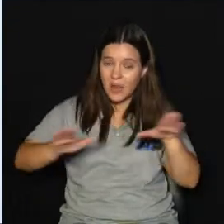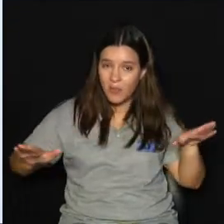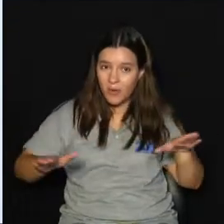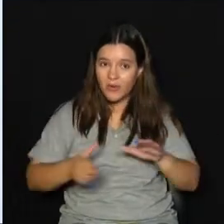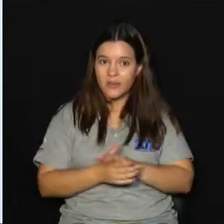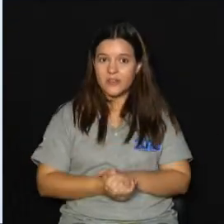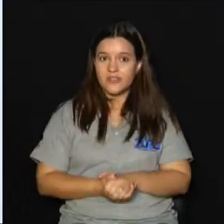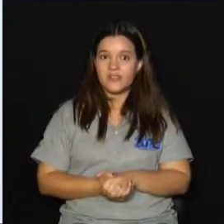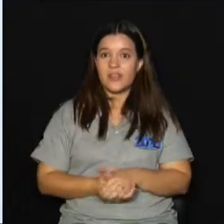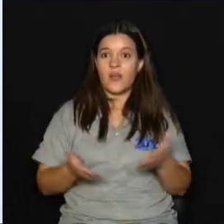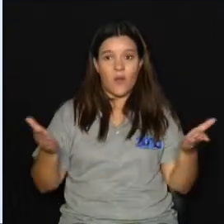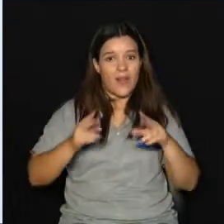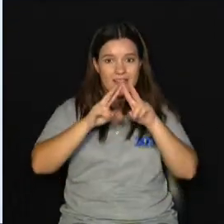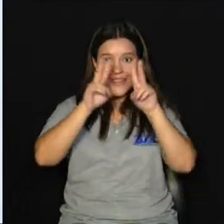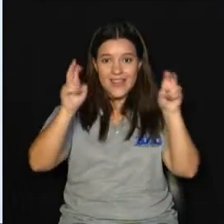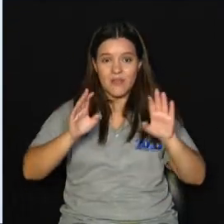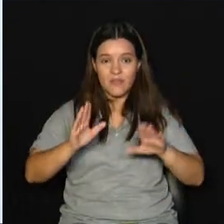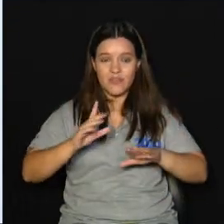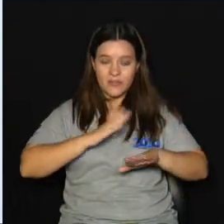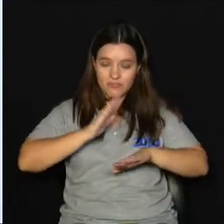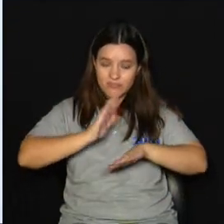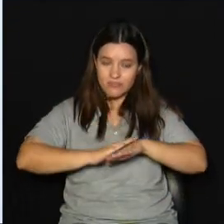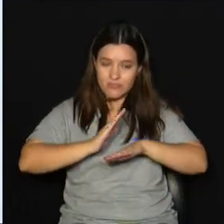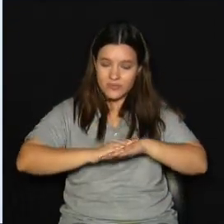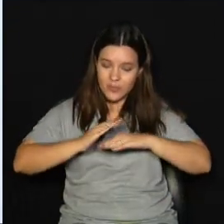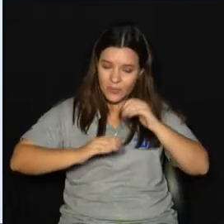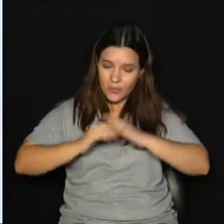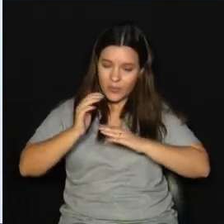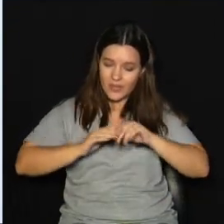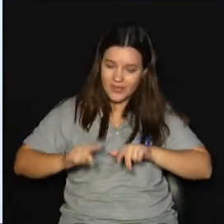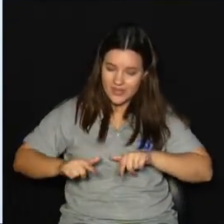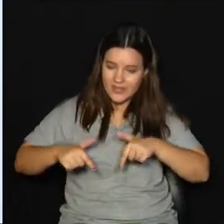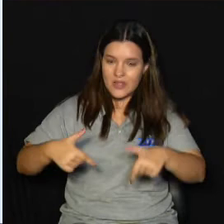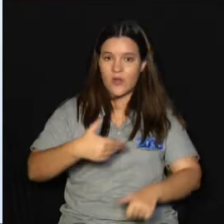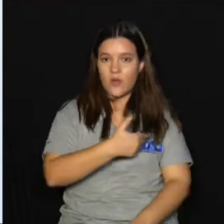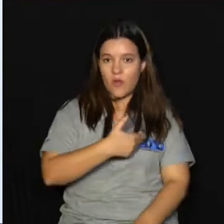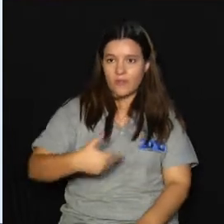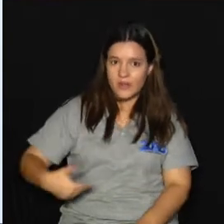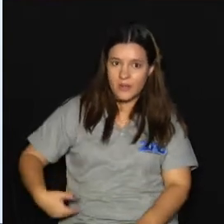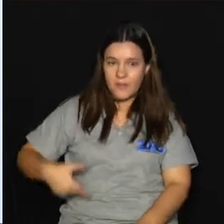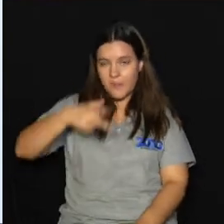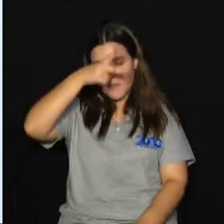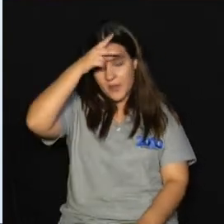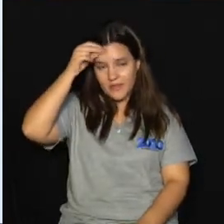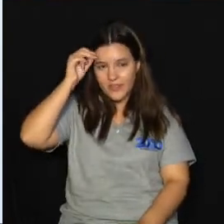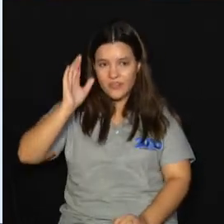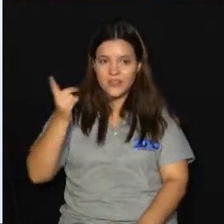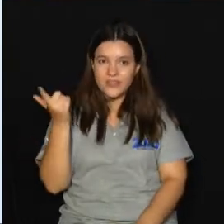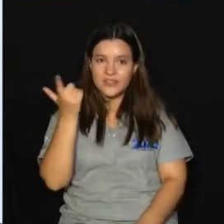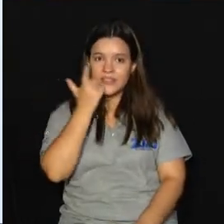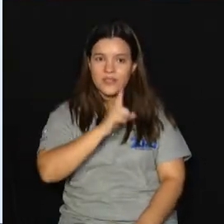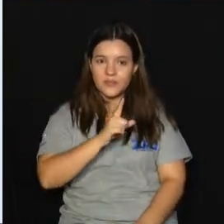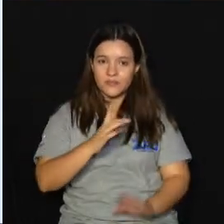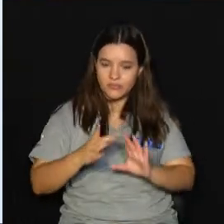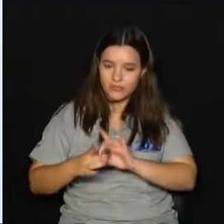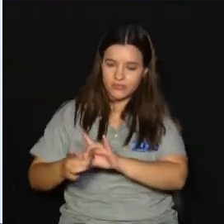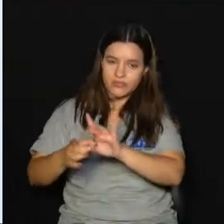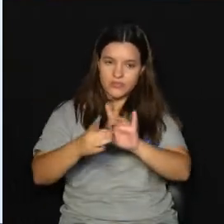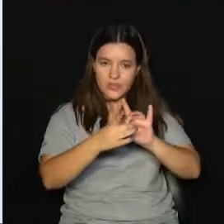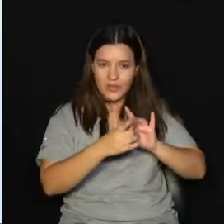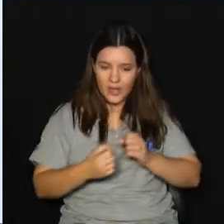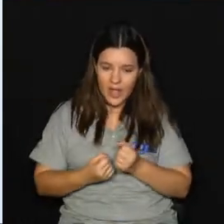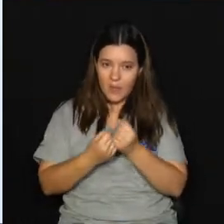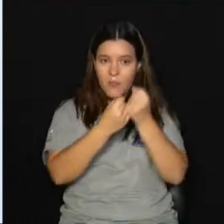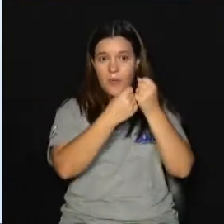está falando de o prefeito já foi eleito, e aí você vai fazer as suas bases, criar a sua base de apoio